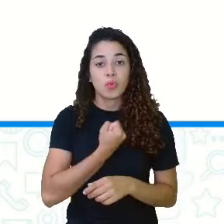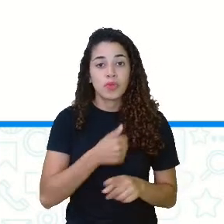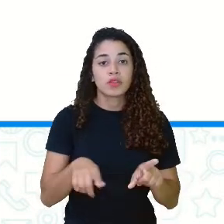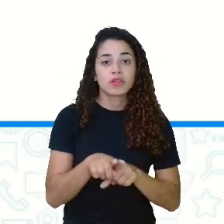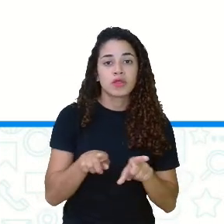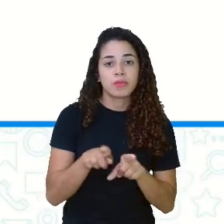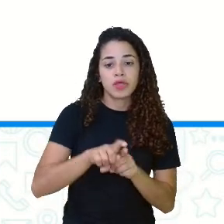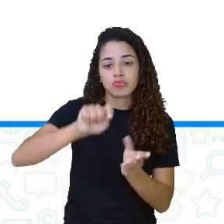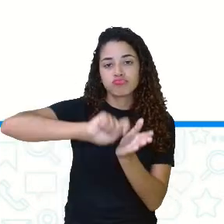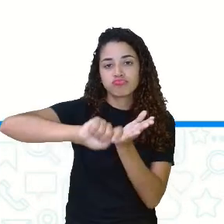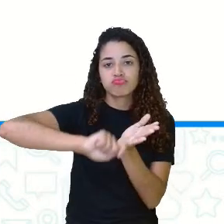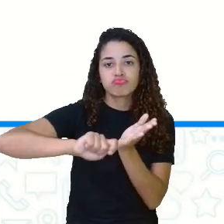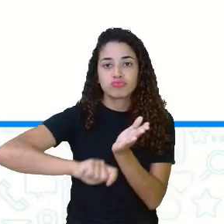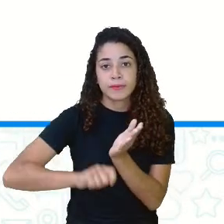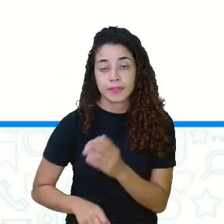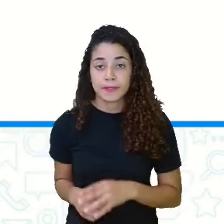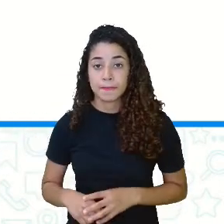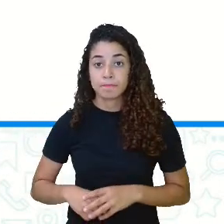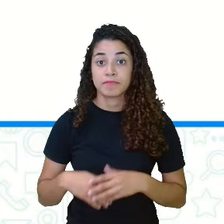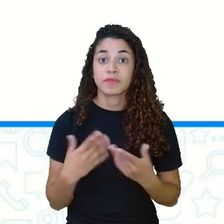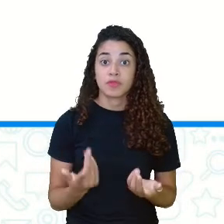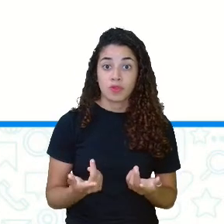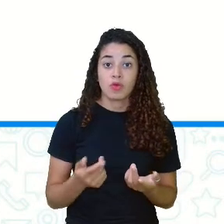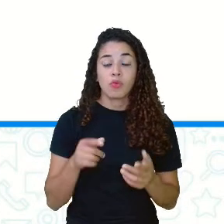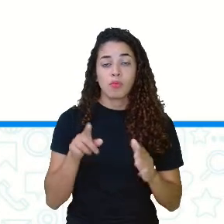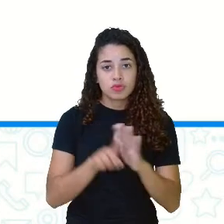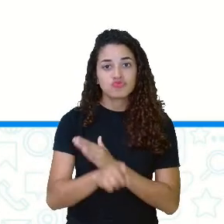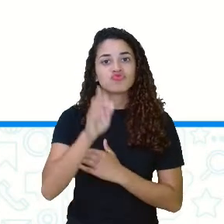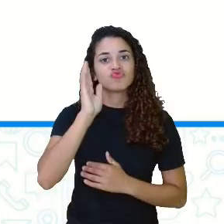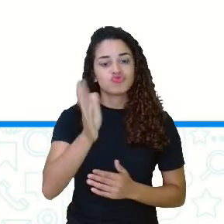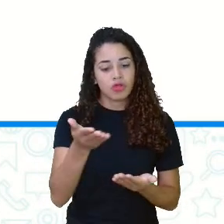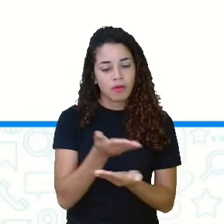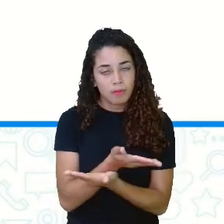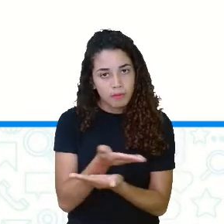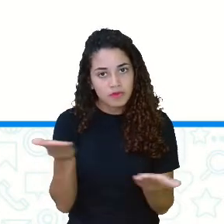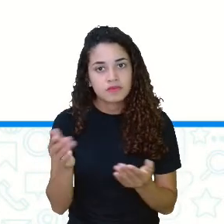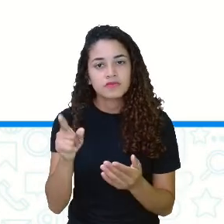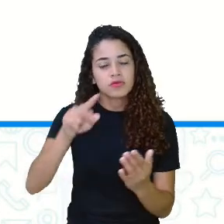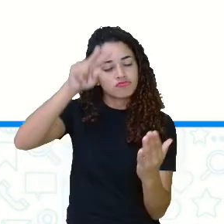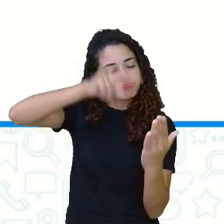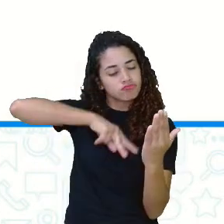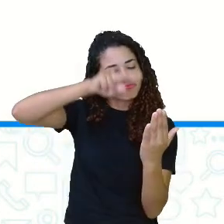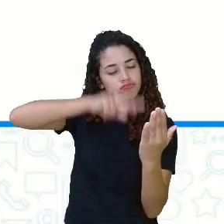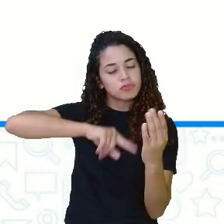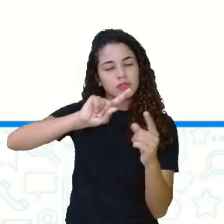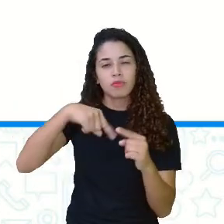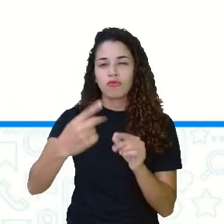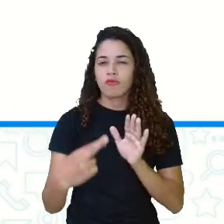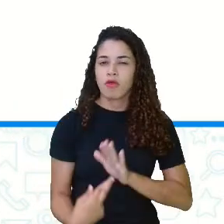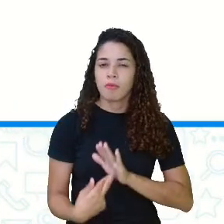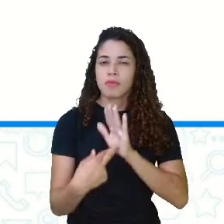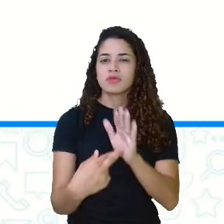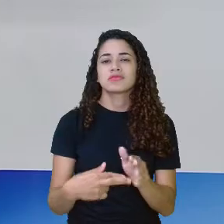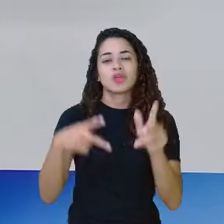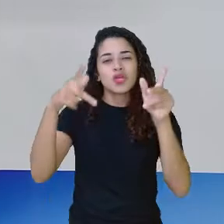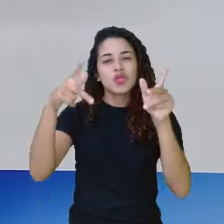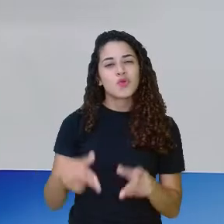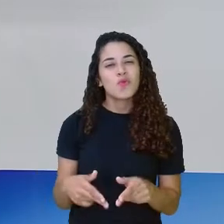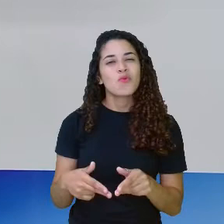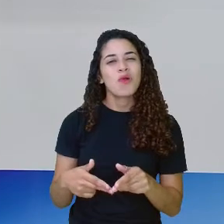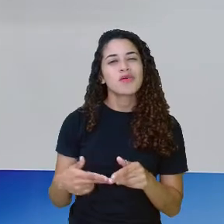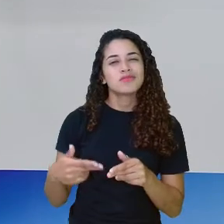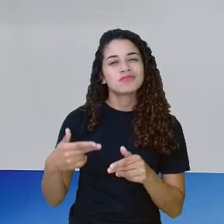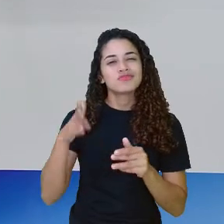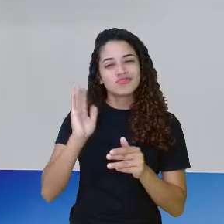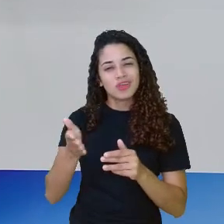gente fez. Então, a situação, problema está aí. Vocês vão ler e vão representar como a gente fez lá no início